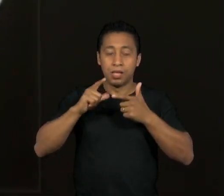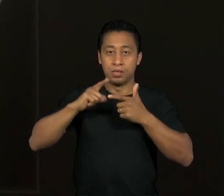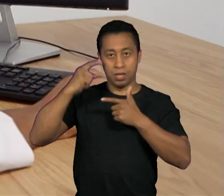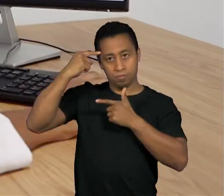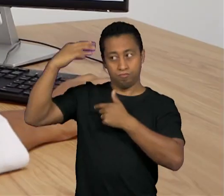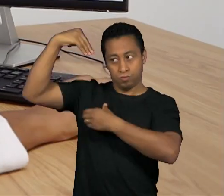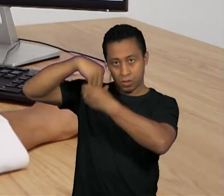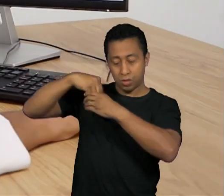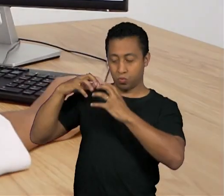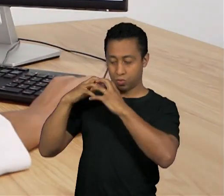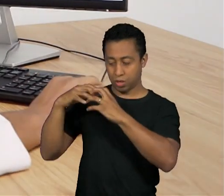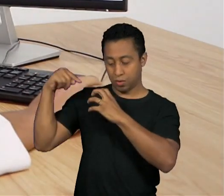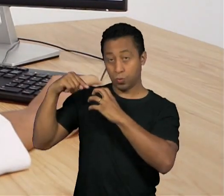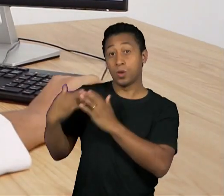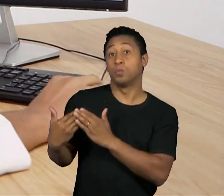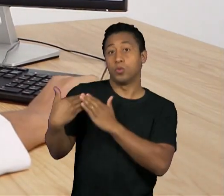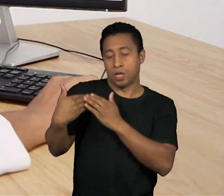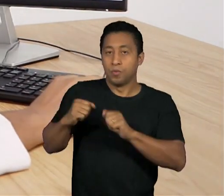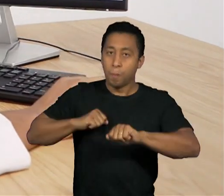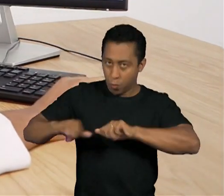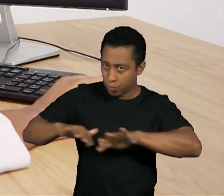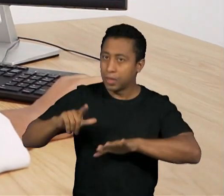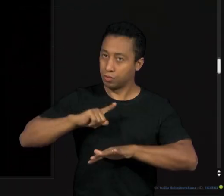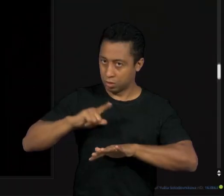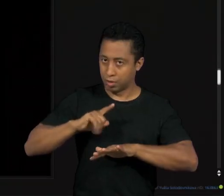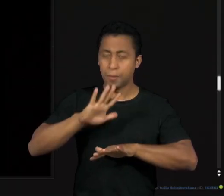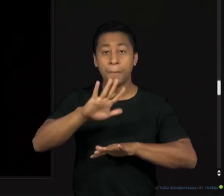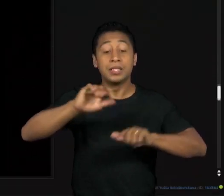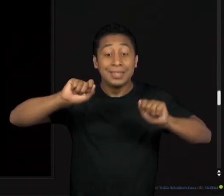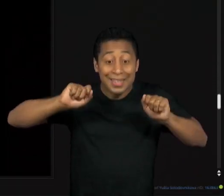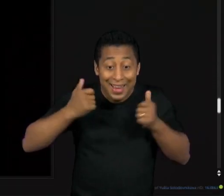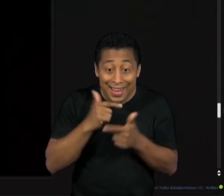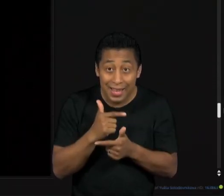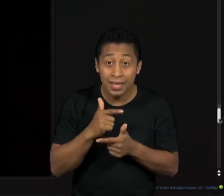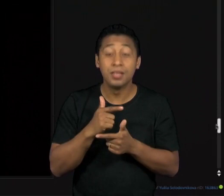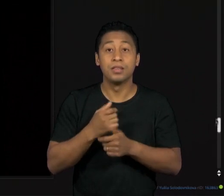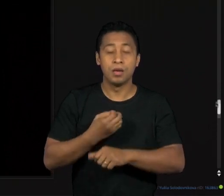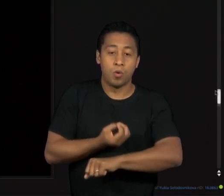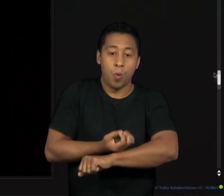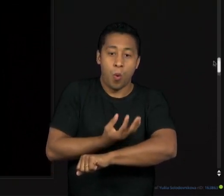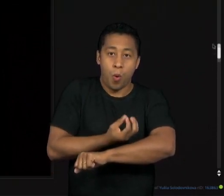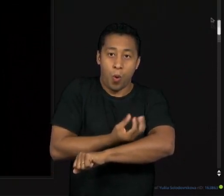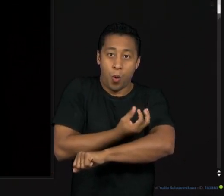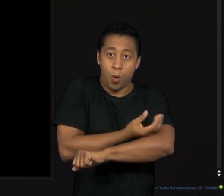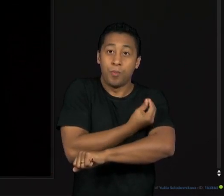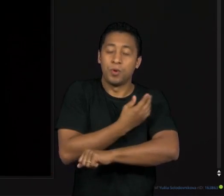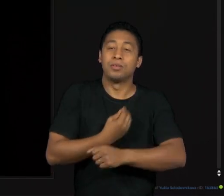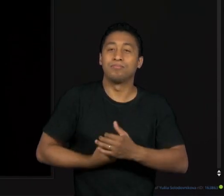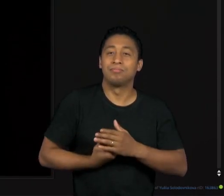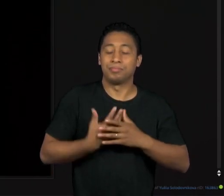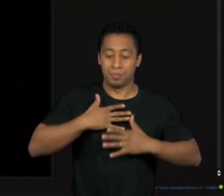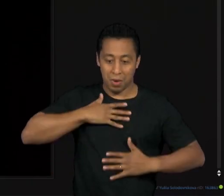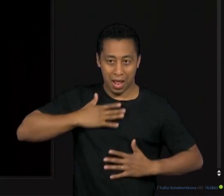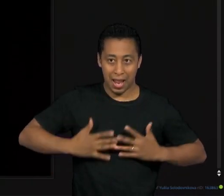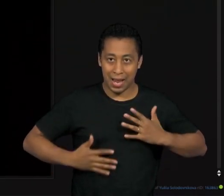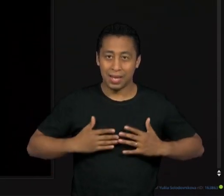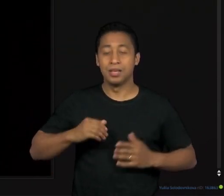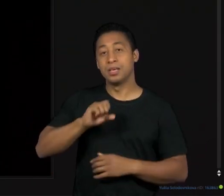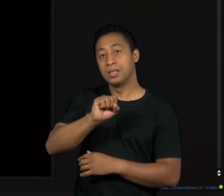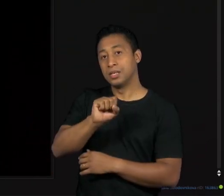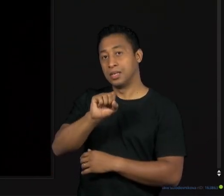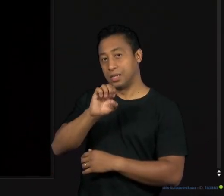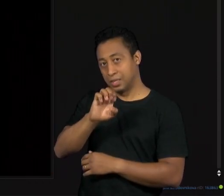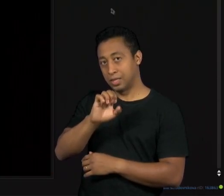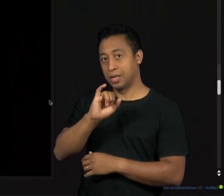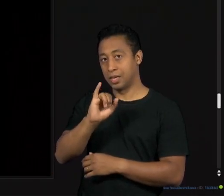só isso. Quando você sorri, você acaba liberando algumas substâncias, serotonina, beta-endorfina,